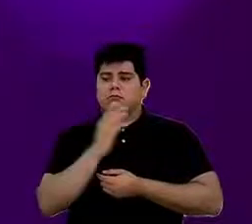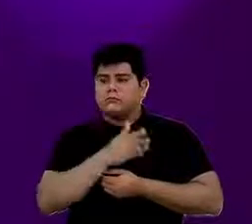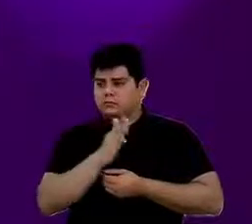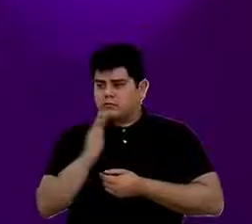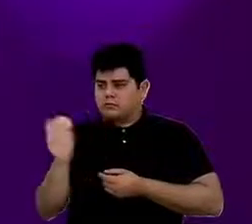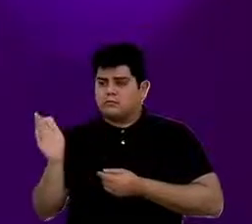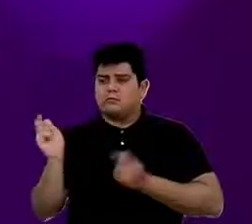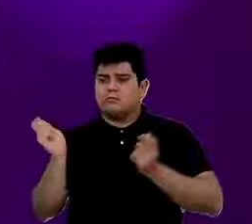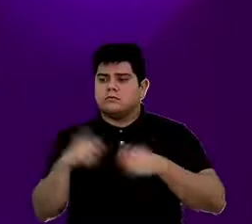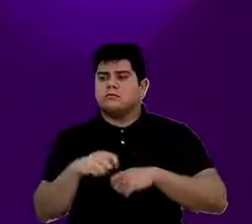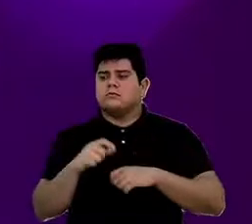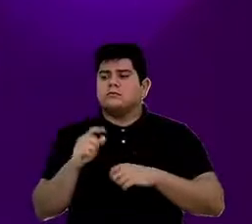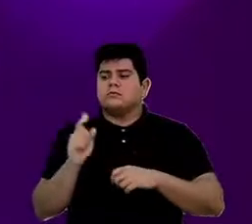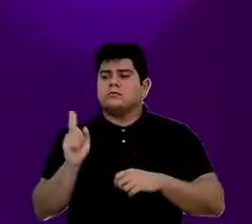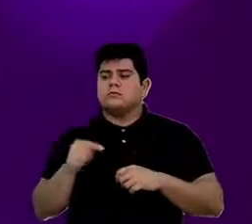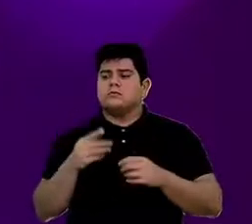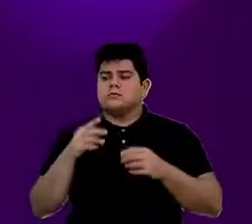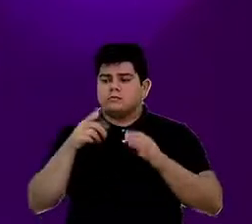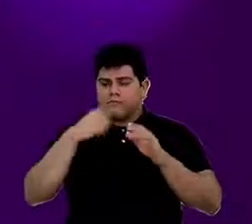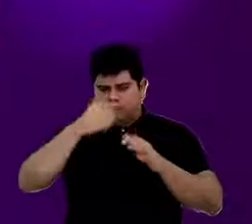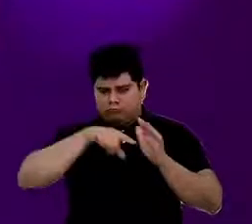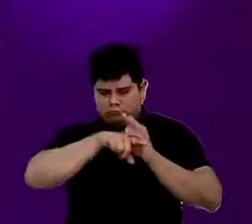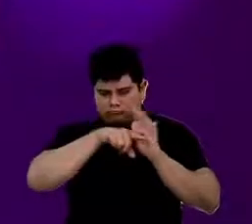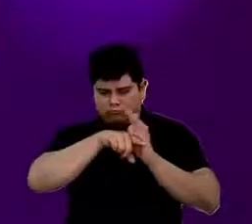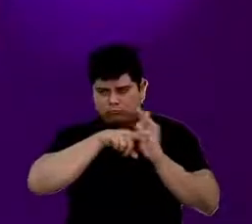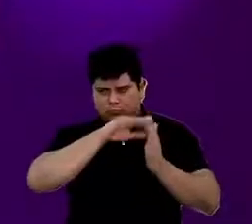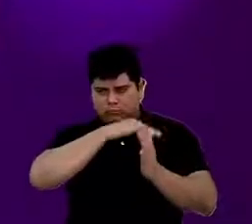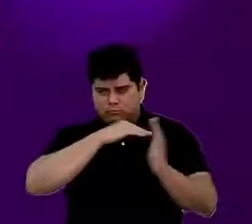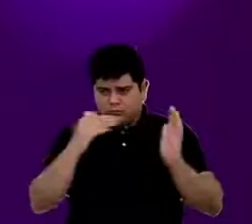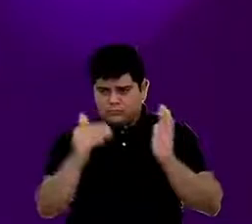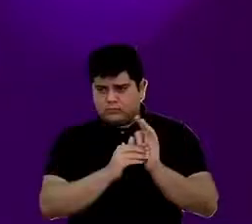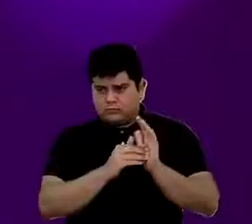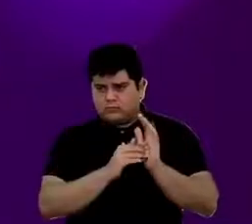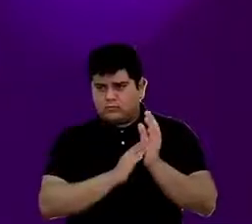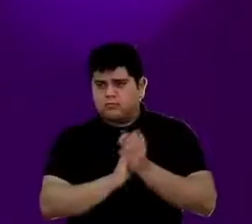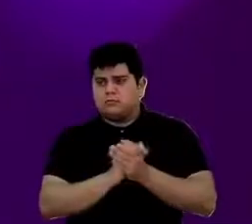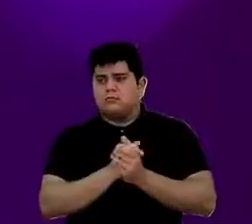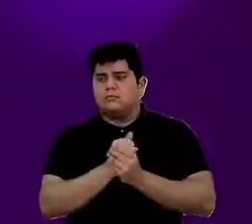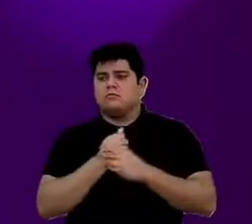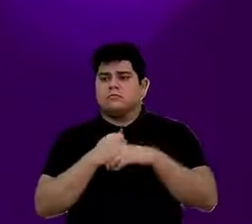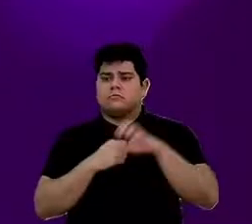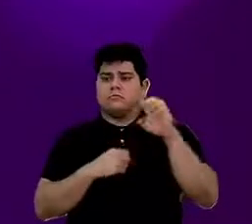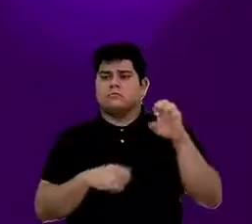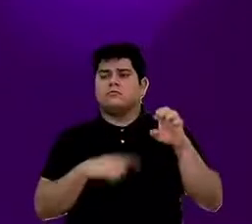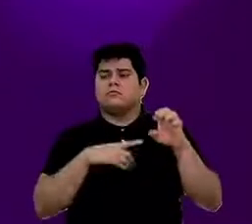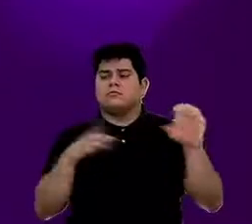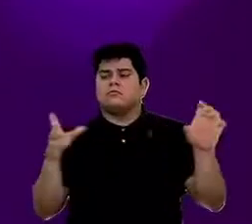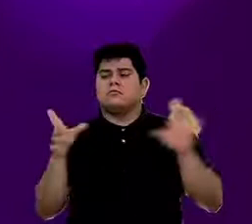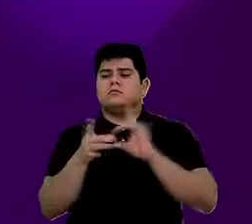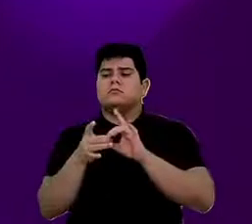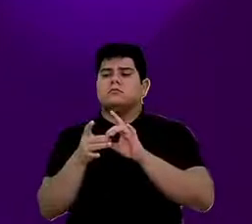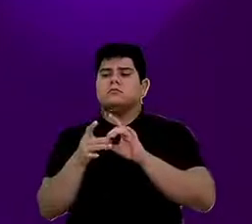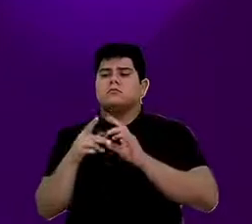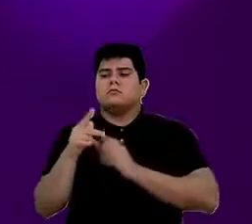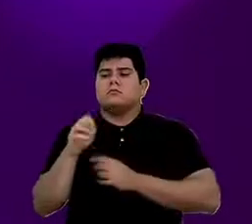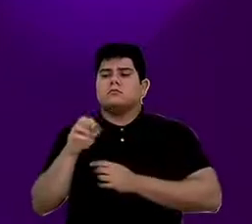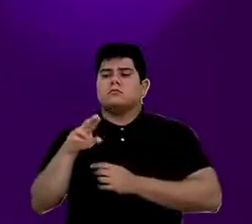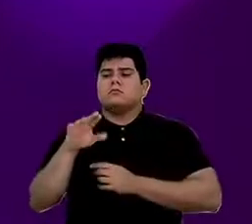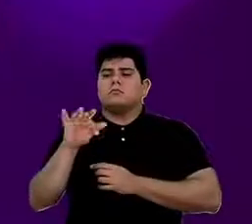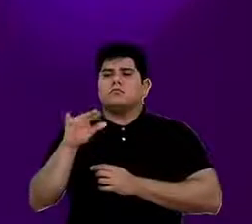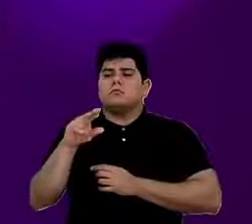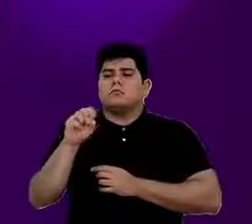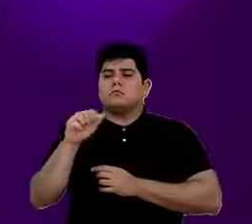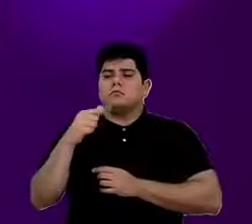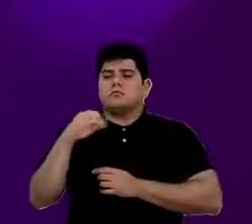que permitiriam um escaneamento completo do ventrículo esquerdo e em associação à perfusão quantitativa, então a